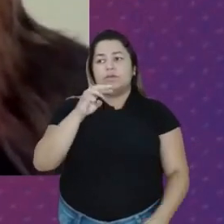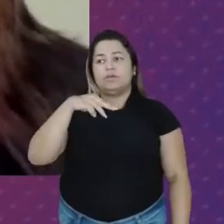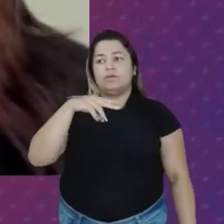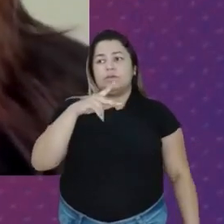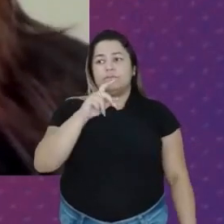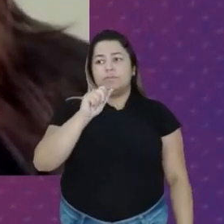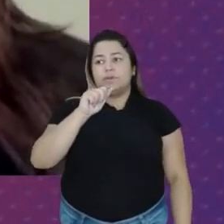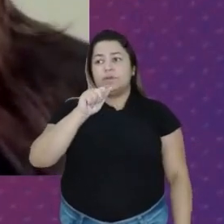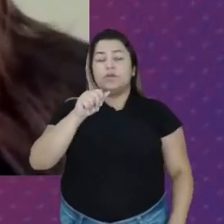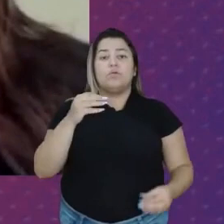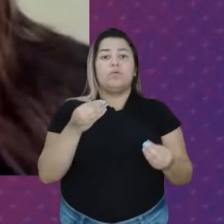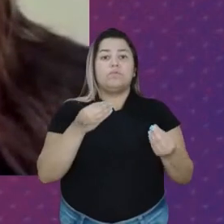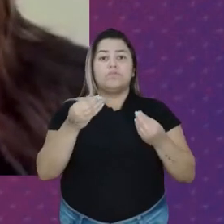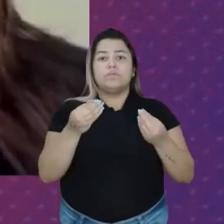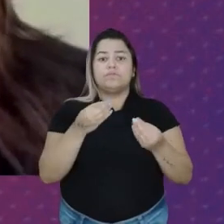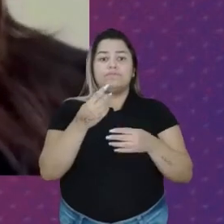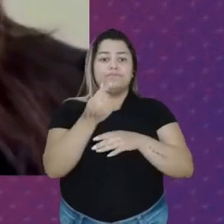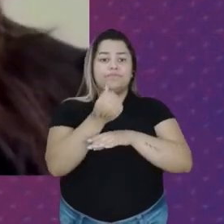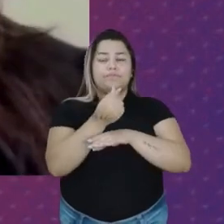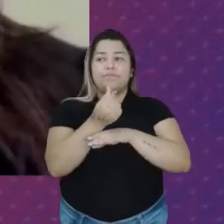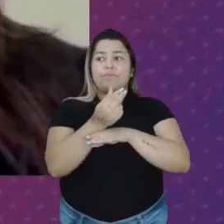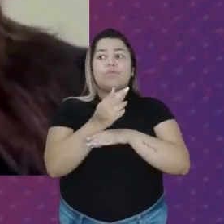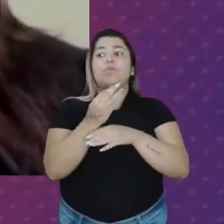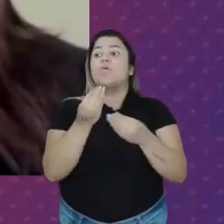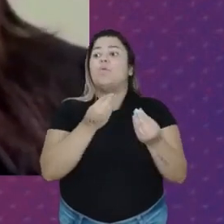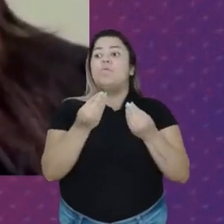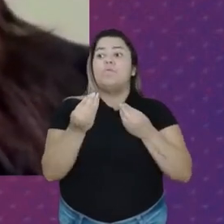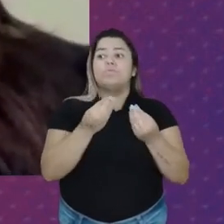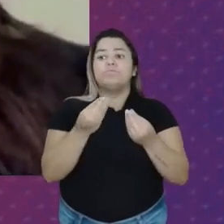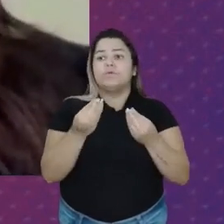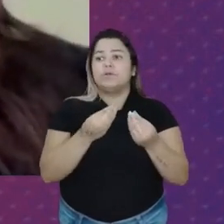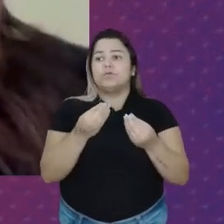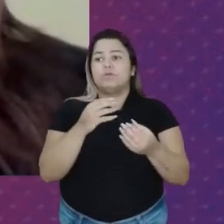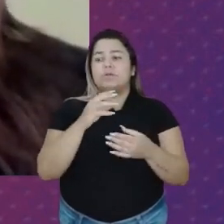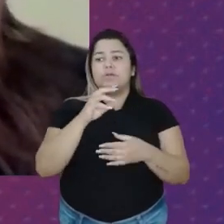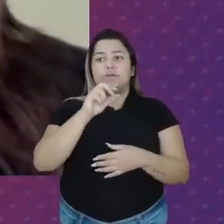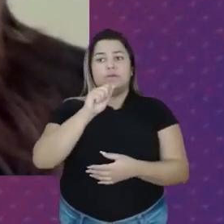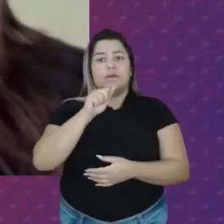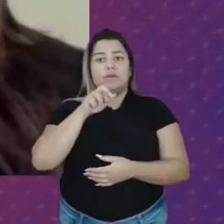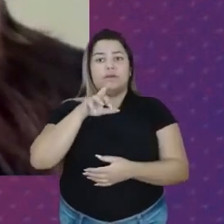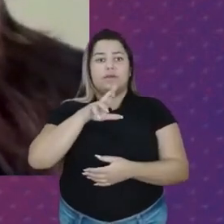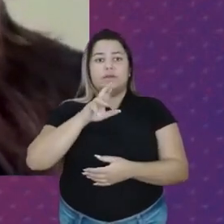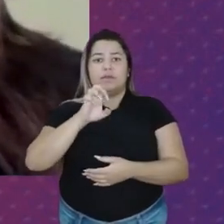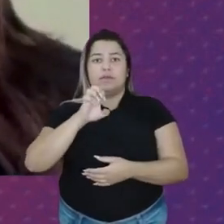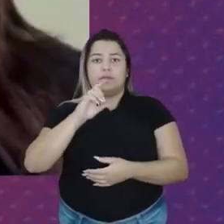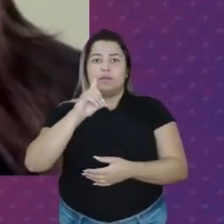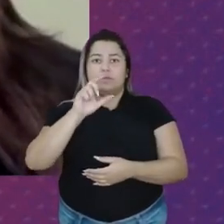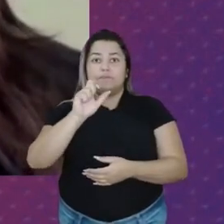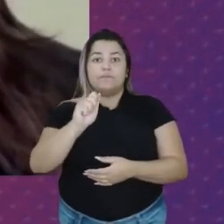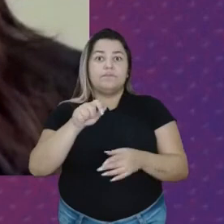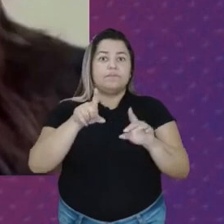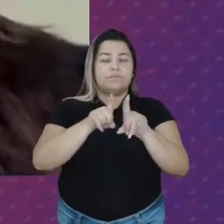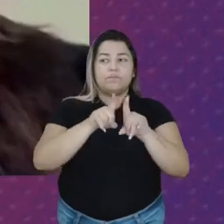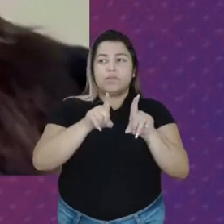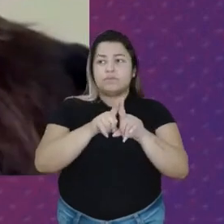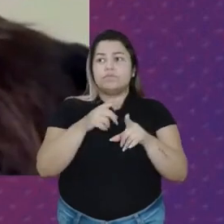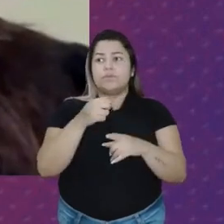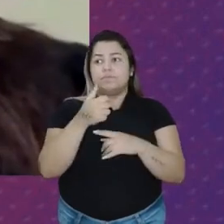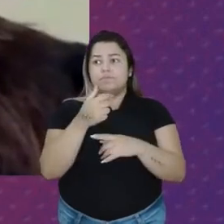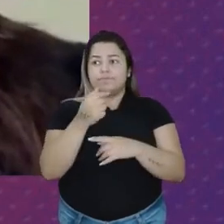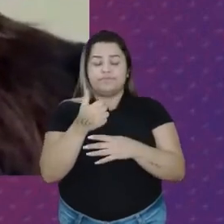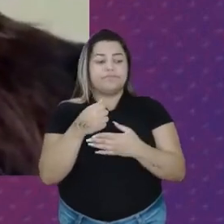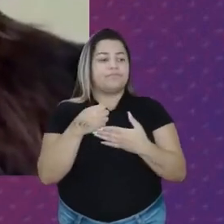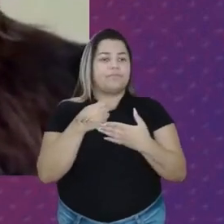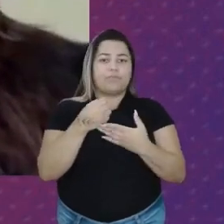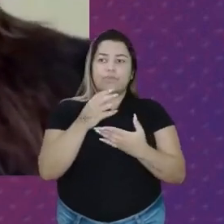podem financiar as suas campanhas, como é que vocês podem arrecadar os recursos para as suas campanhas. Vamos falar também um pouquinho sobre prestação